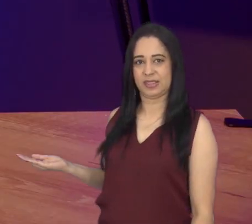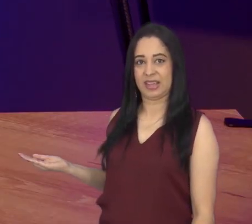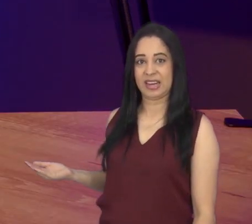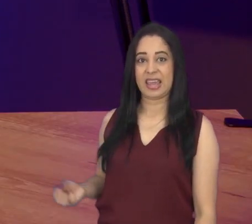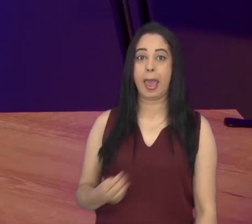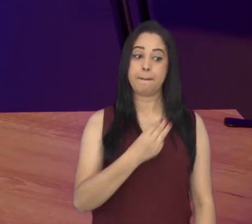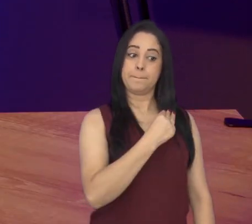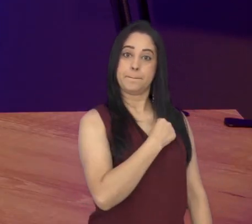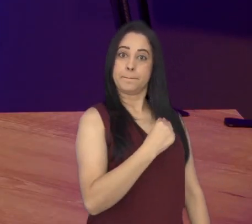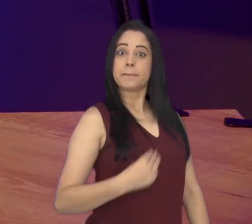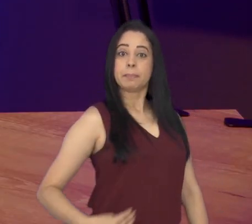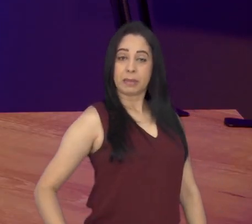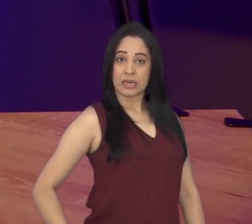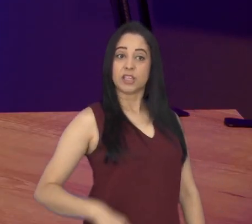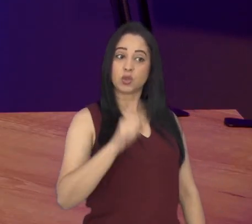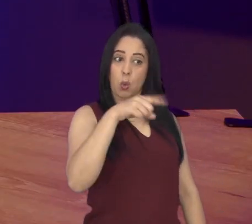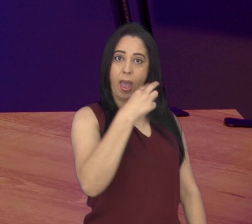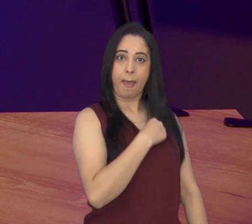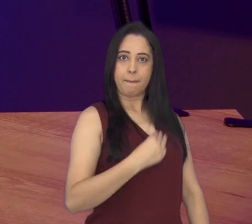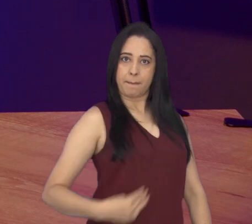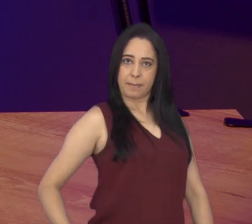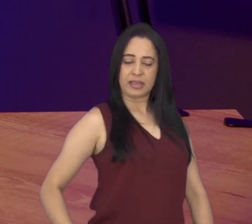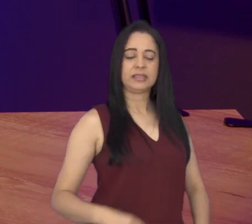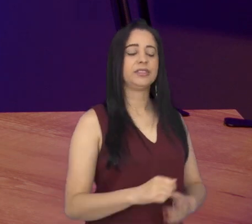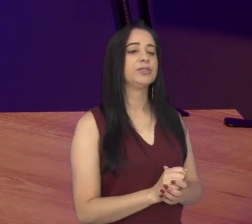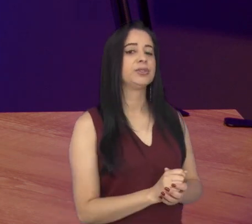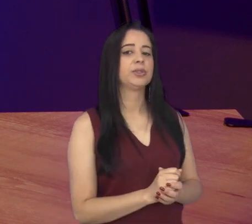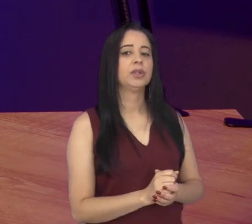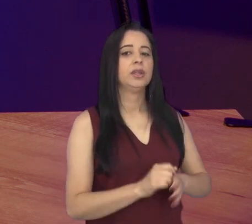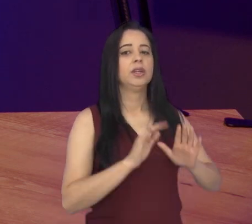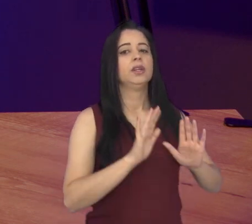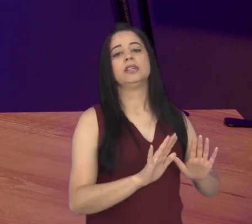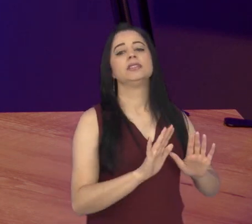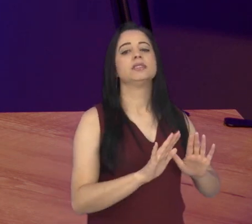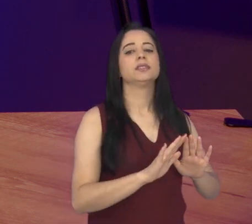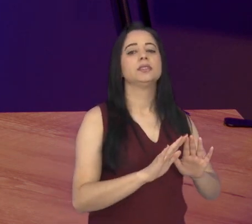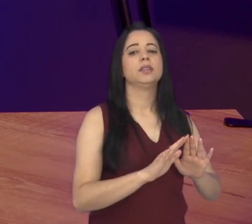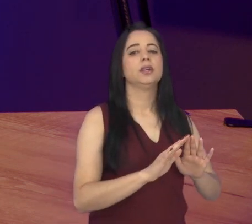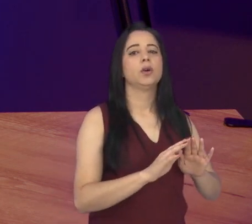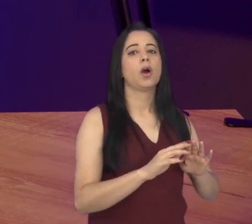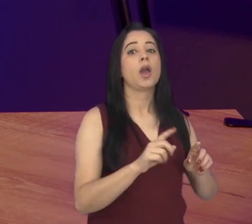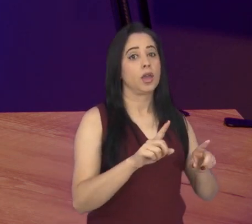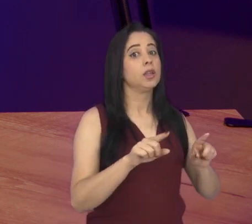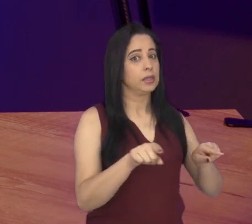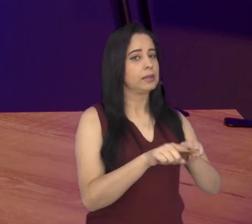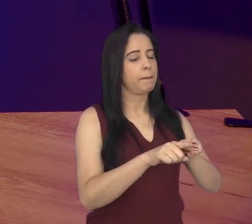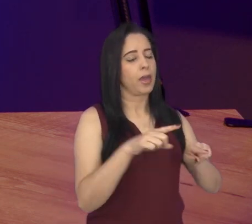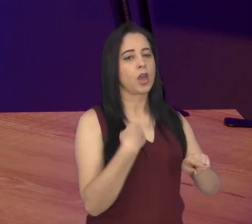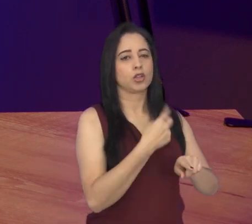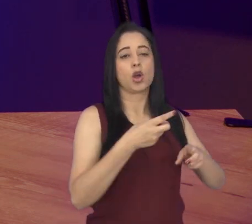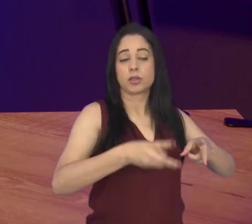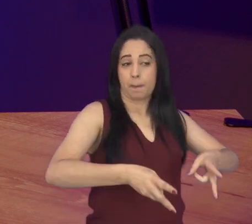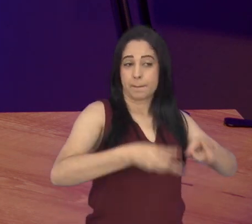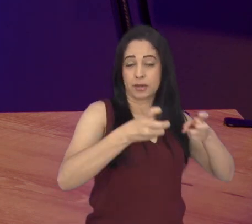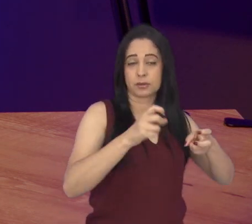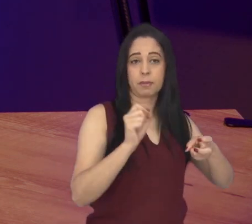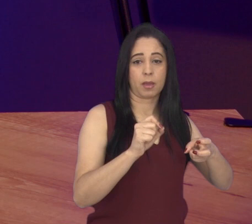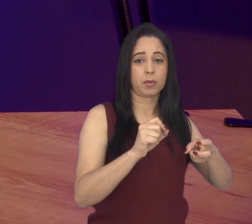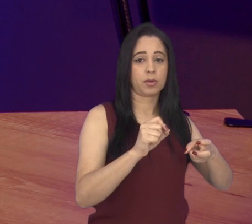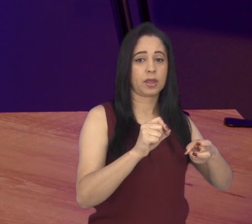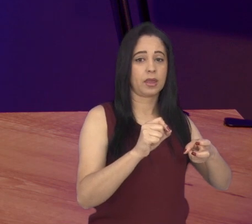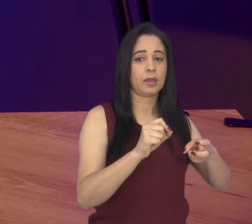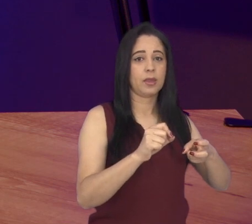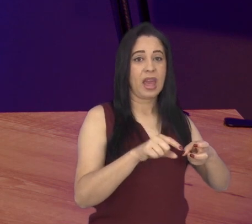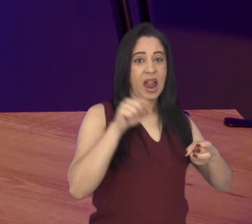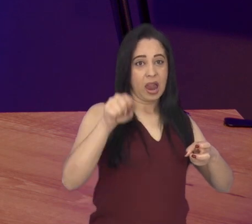né, o Boris Johnson, né, nesse papel, ficou aí por vários anos. Aí, nesses últimos meses, a gente viu uma